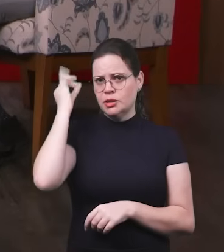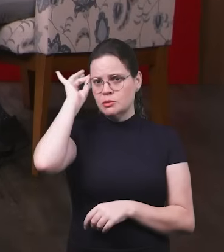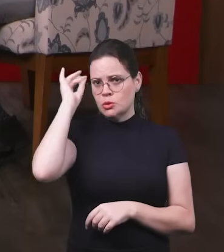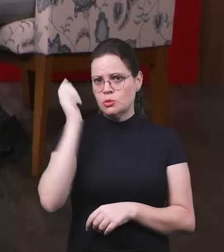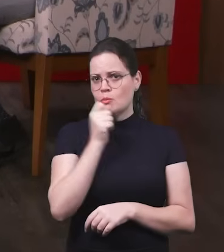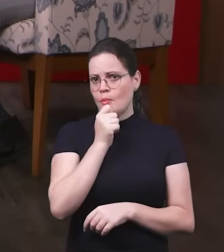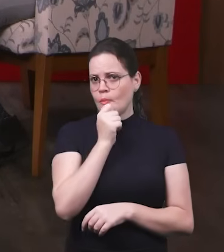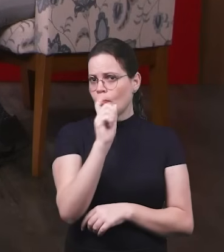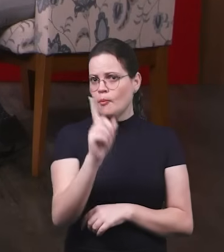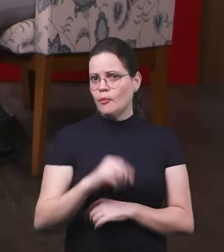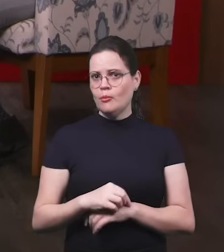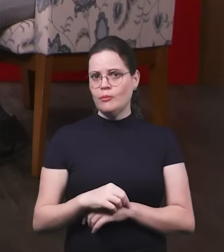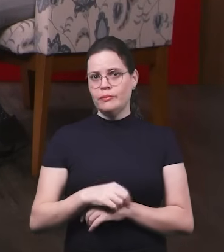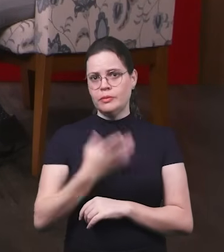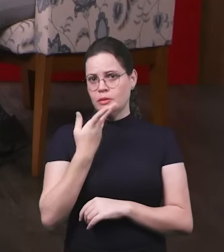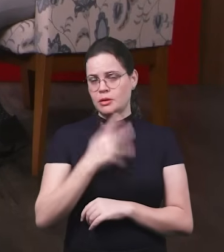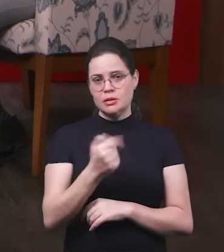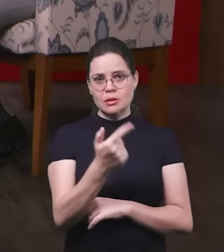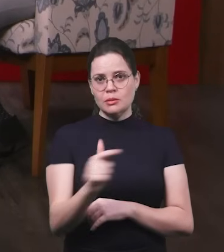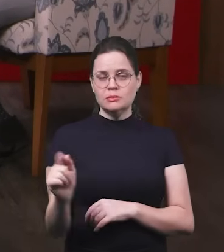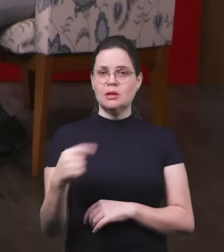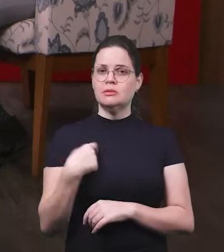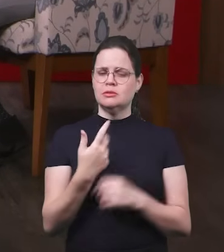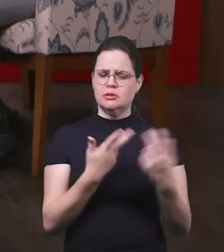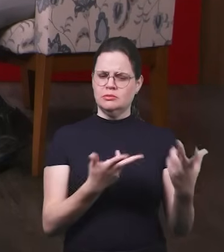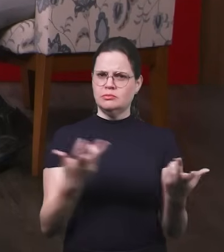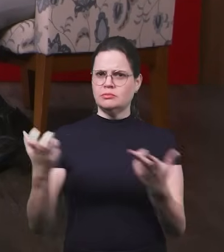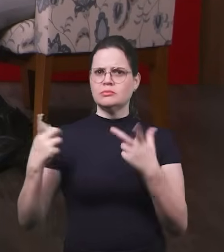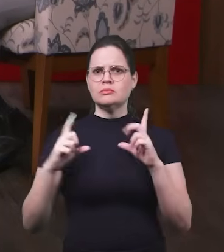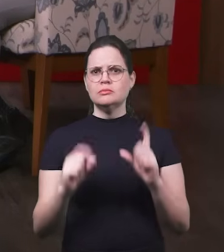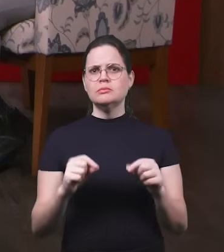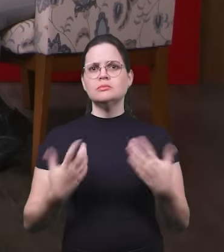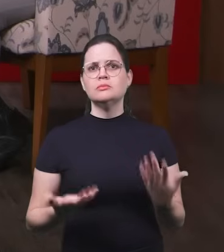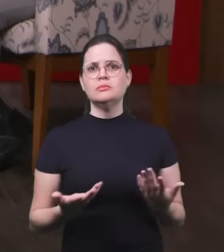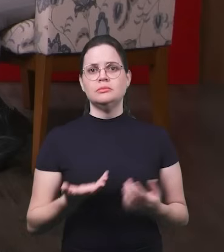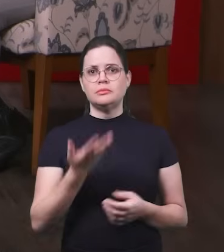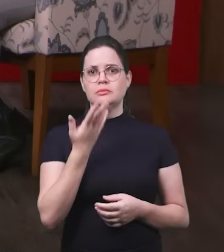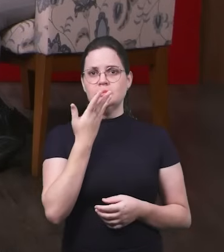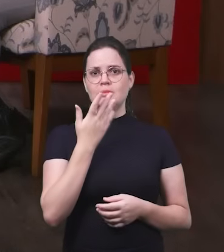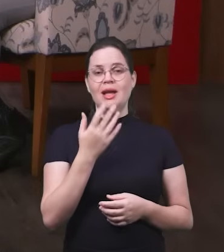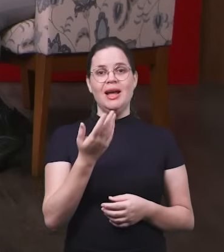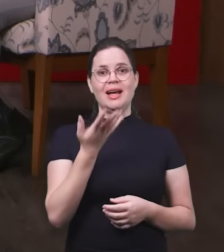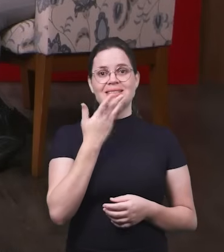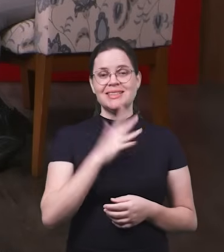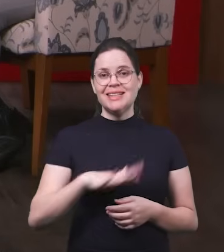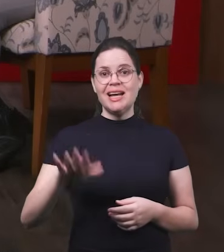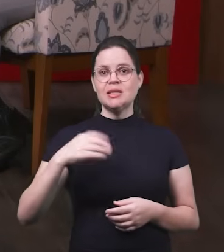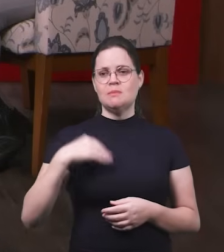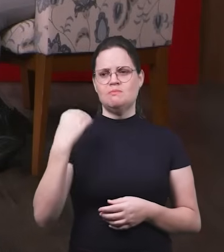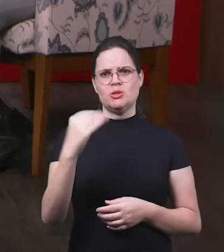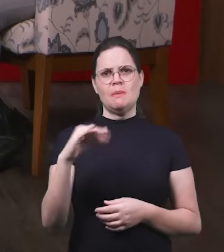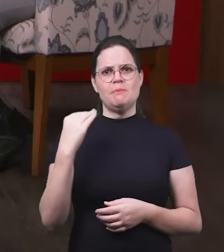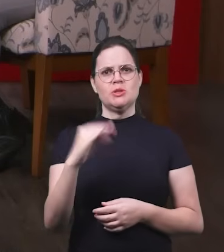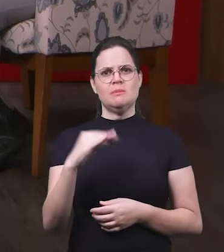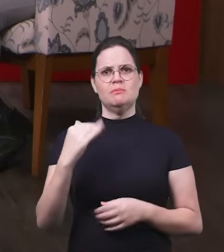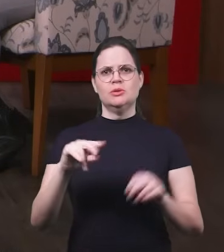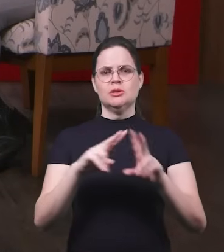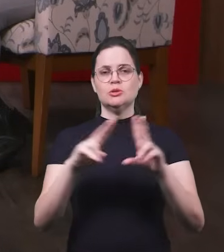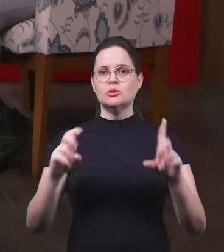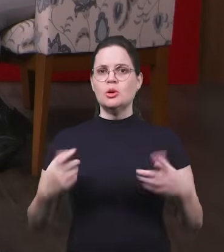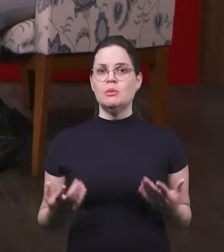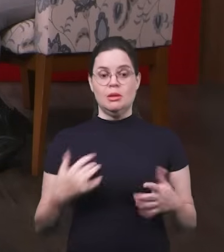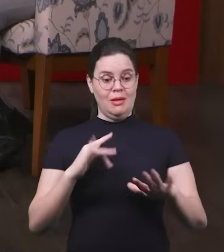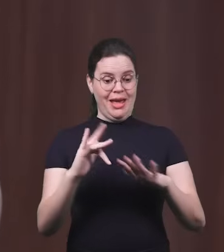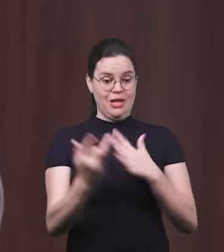contra ela. Então a gente vê hoje muitas pessoas querendo construir um ninho nas redes sociais, onde está cheio de